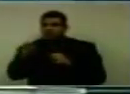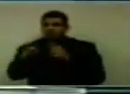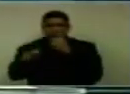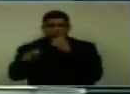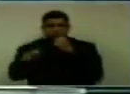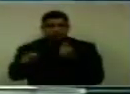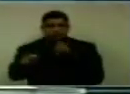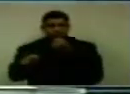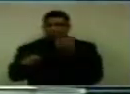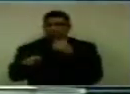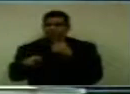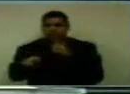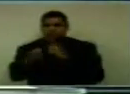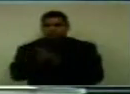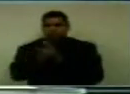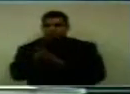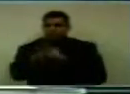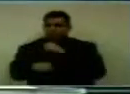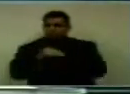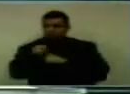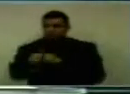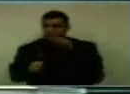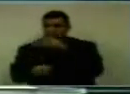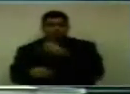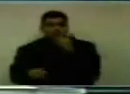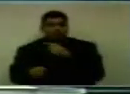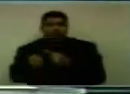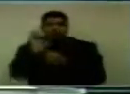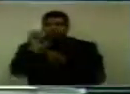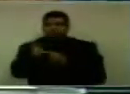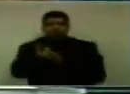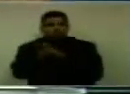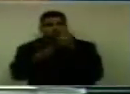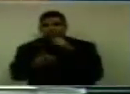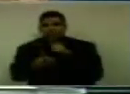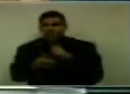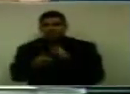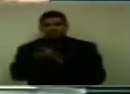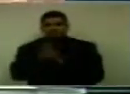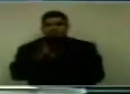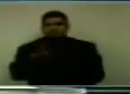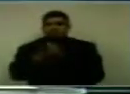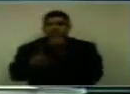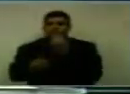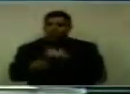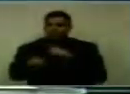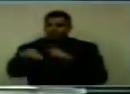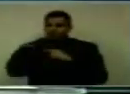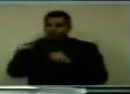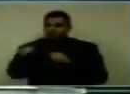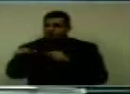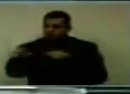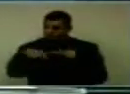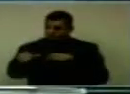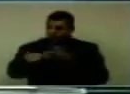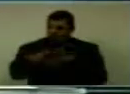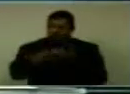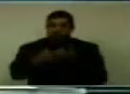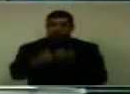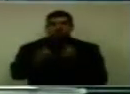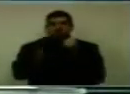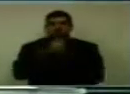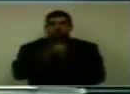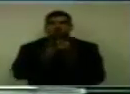de esgoto, não, de um ano para o outro. Não cumpriu, não tem reajuste. Tem meta de reajuste